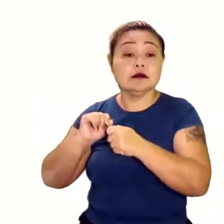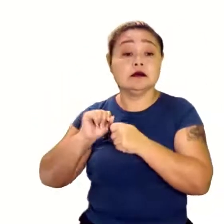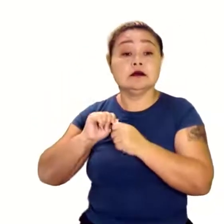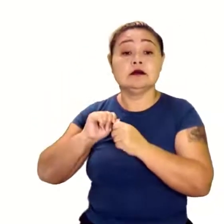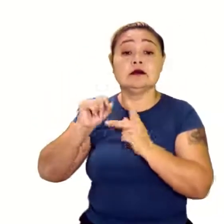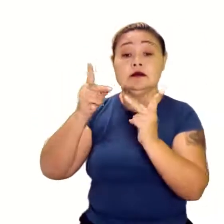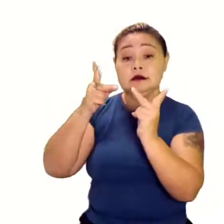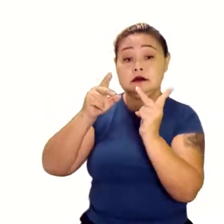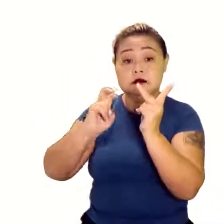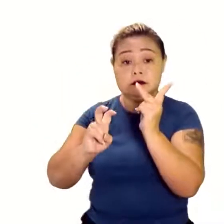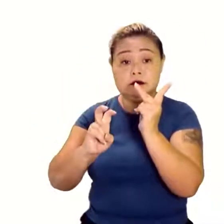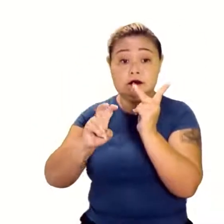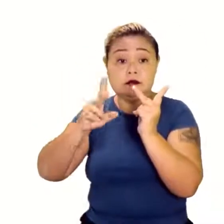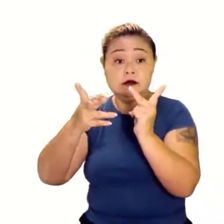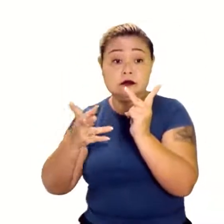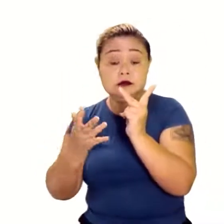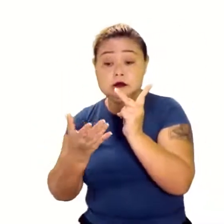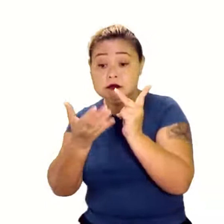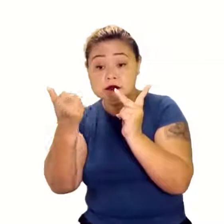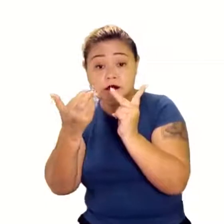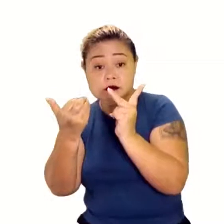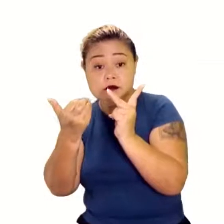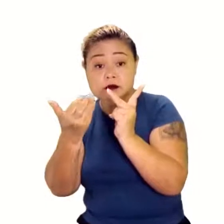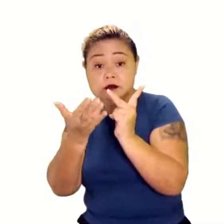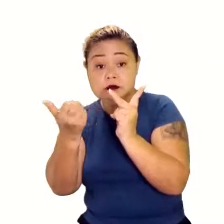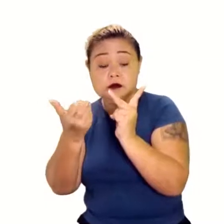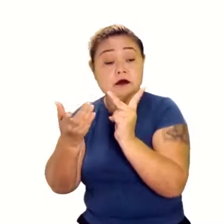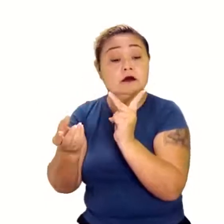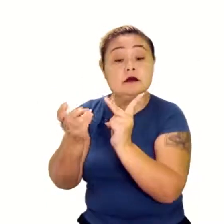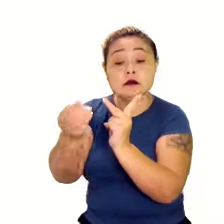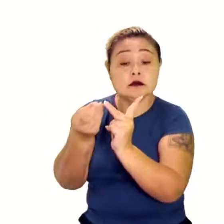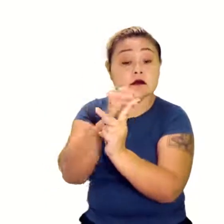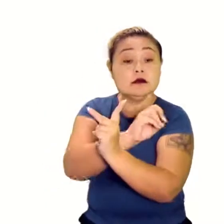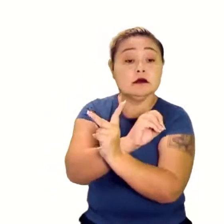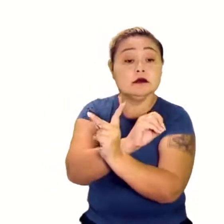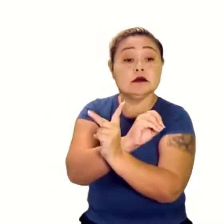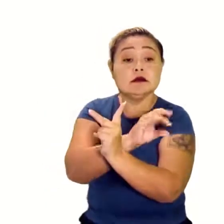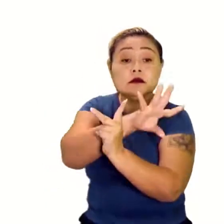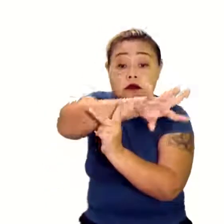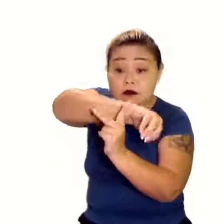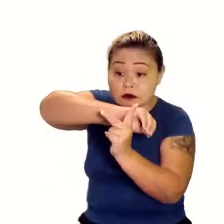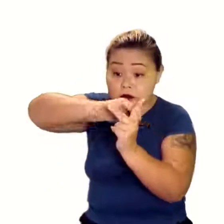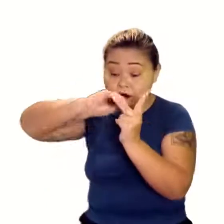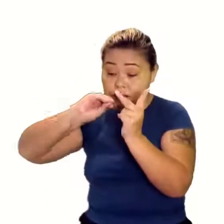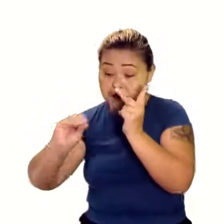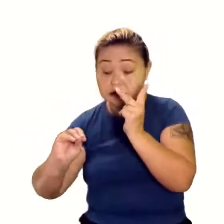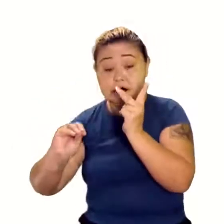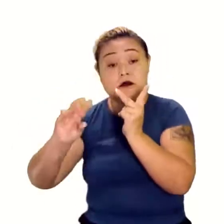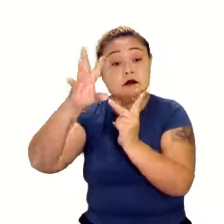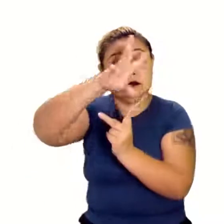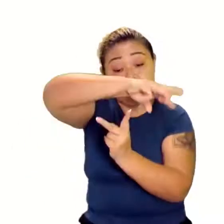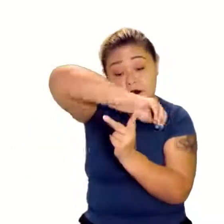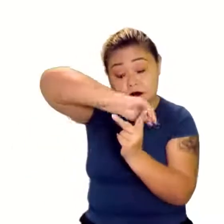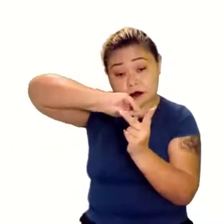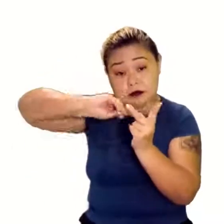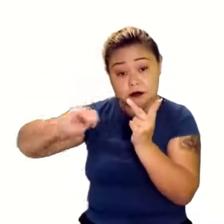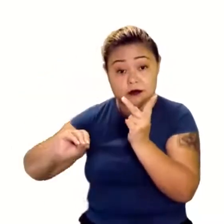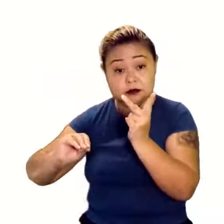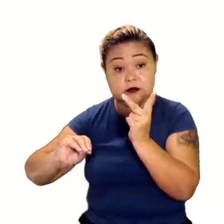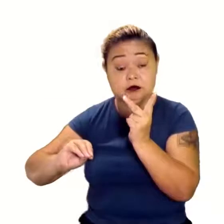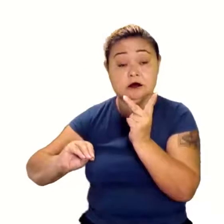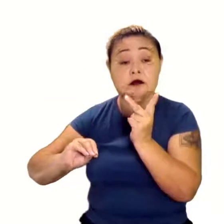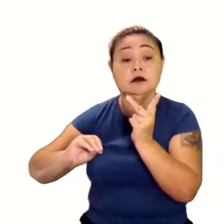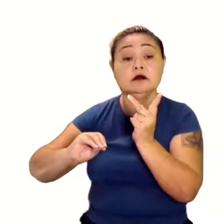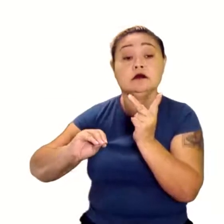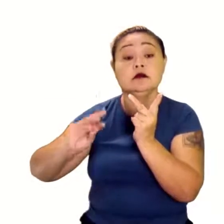pode cortar aqui, ó, e tirar o número lá para fora do radical, a gente também pode inserir ele de volta, né? Devolver se for preciso,